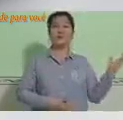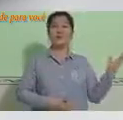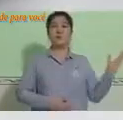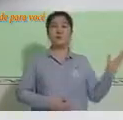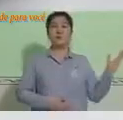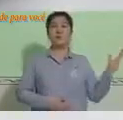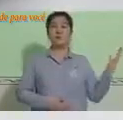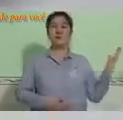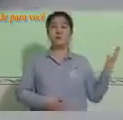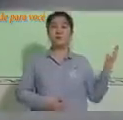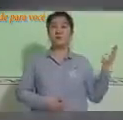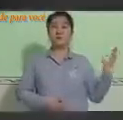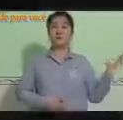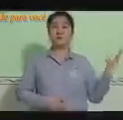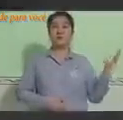QUANDOFAZERAVACINCDILATIOAGARDASIL 9